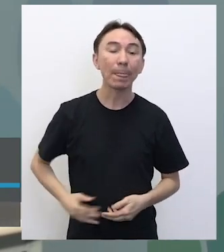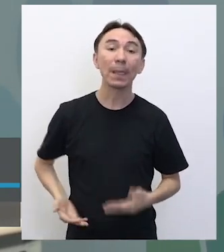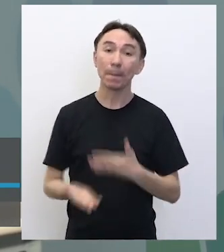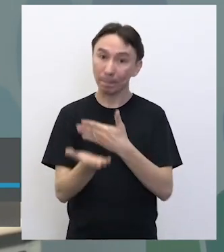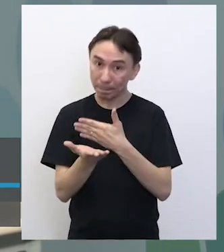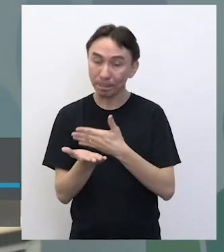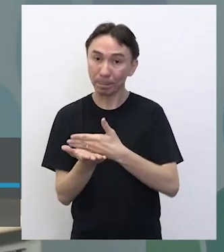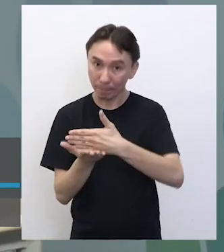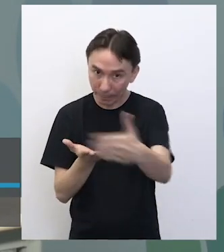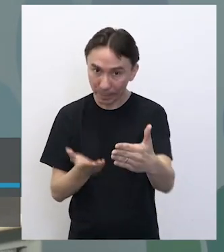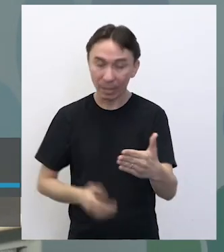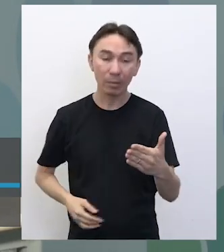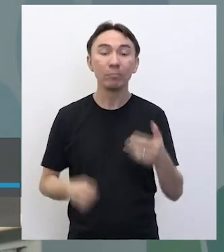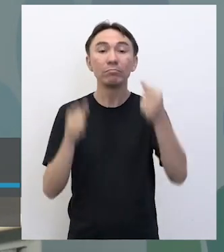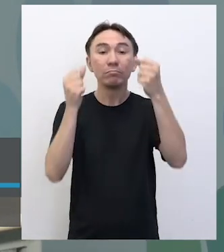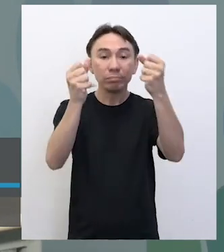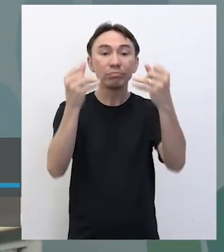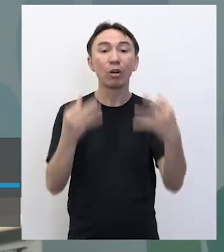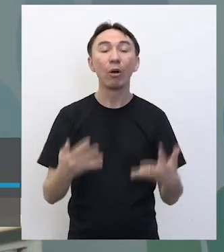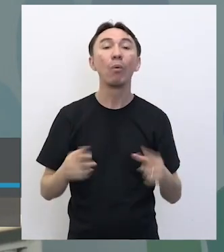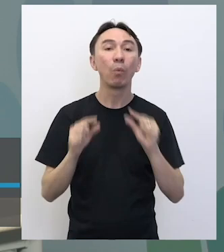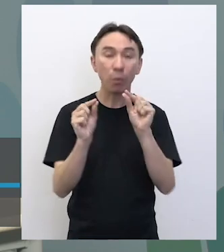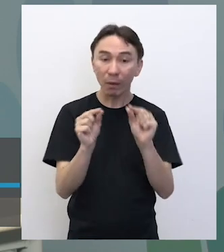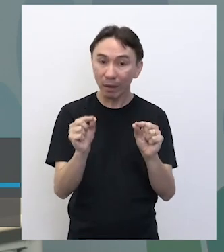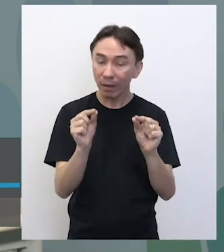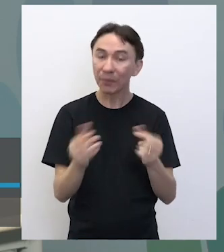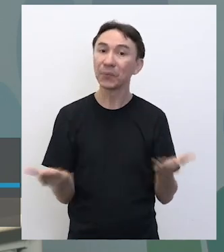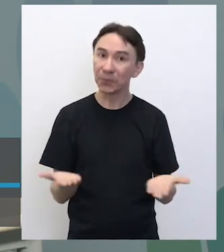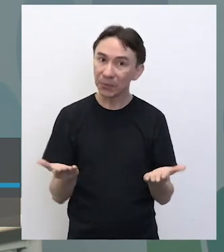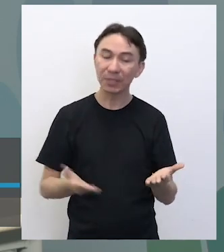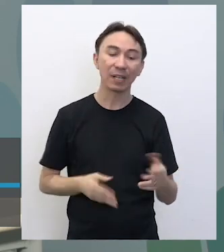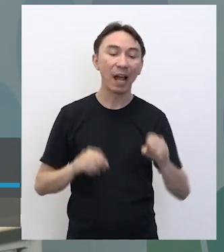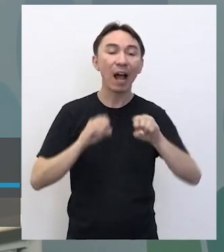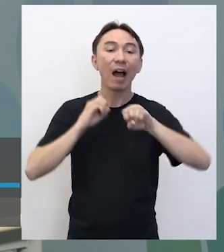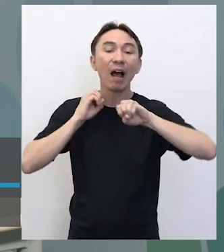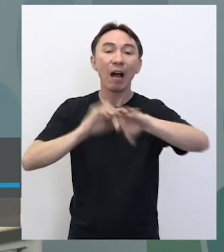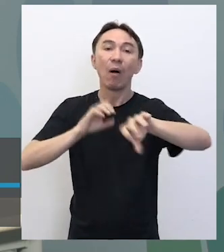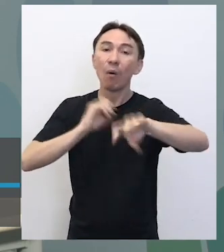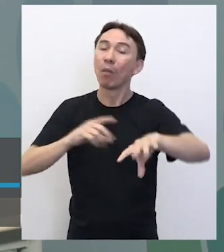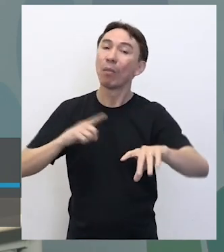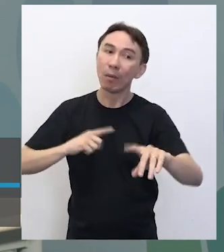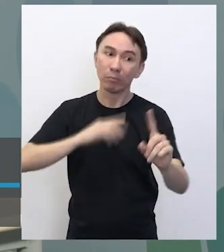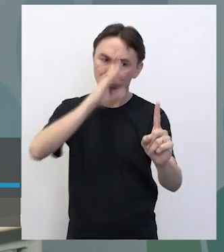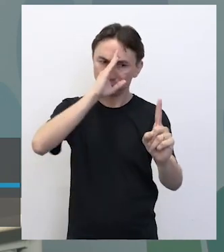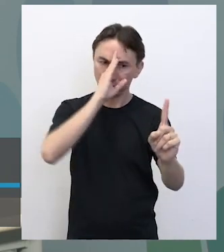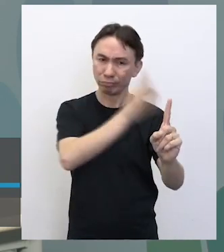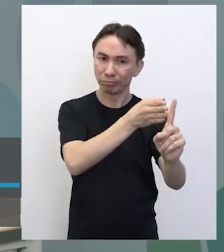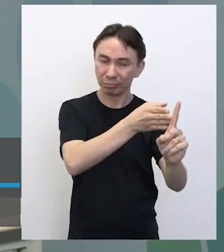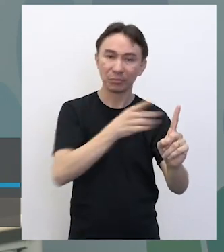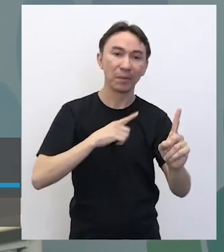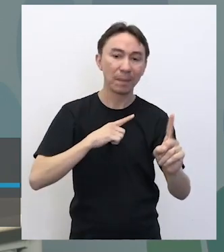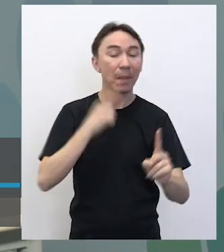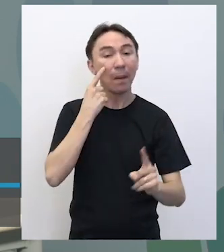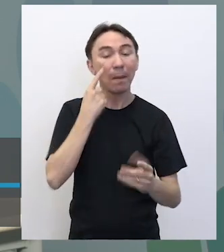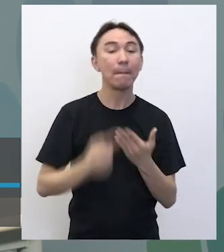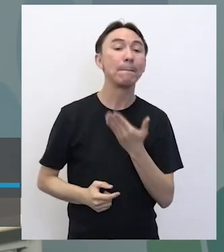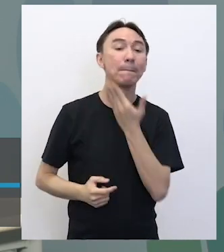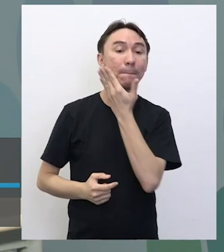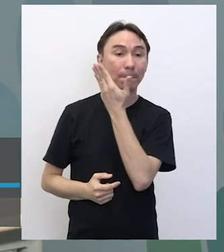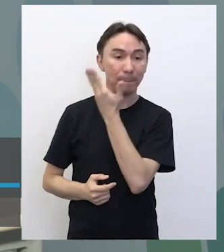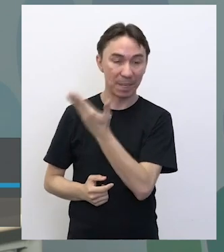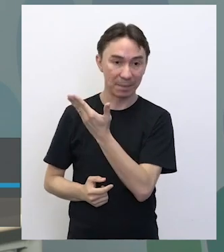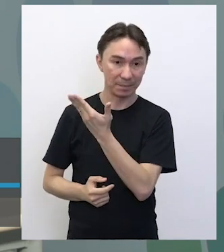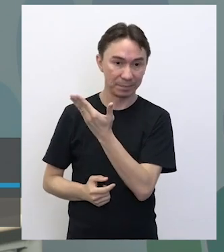contando para vocês que o objetivo da aula de hoje é o de, vai aí na tela para vocês, estabelecer